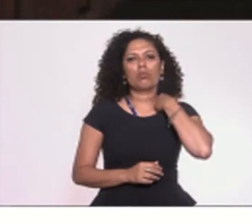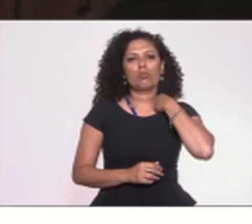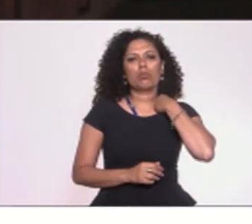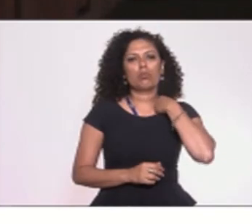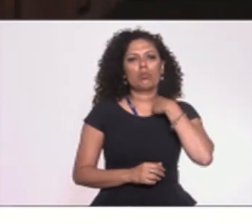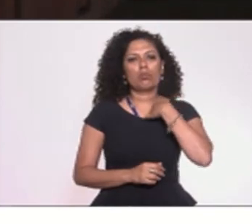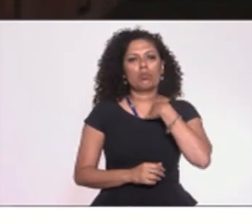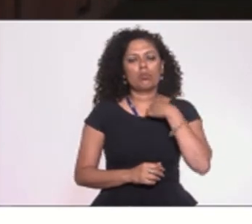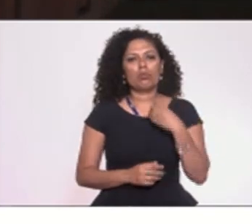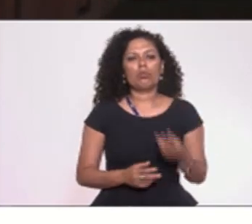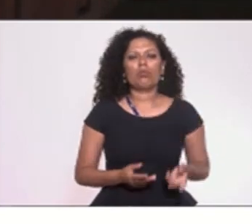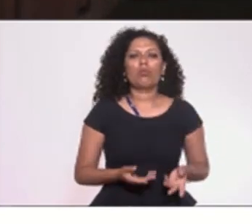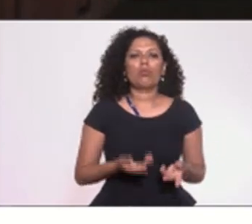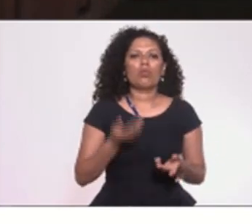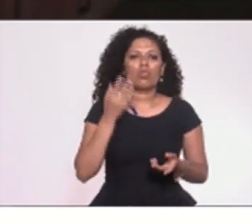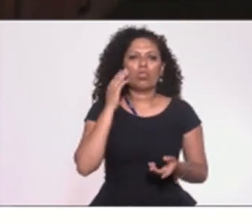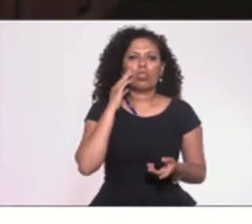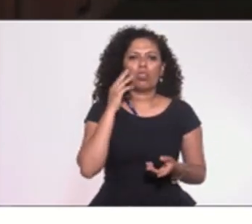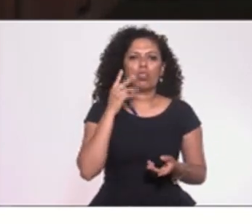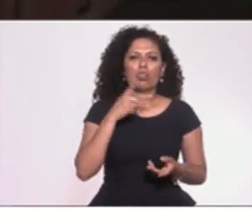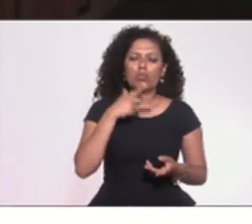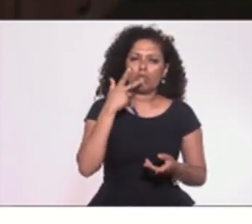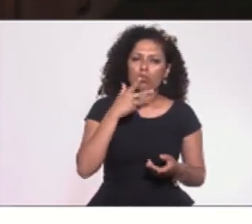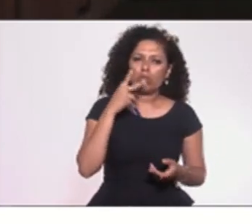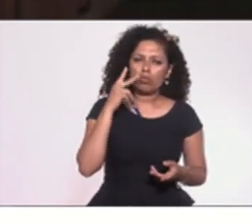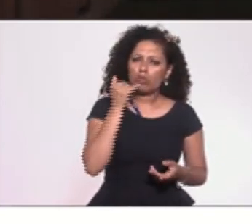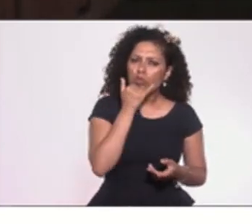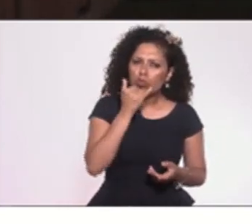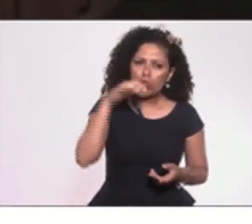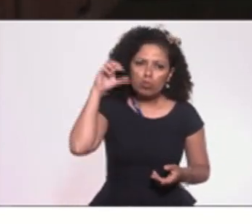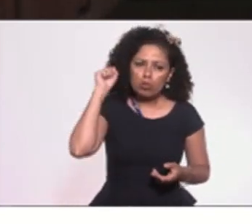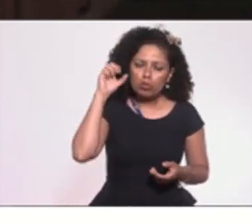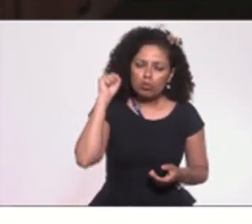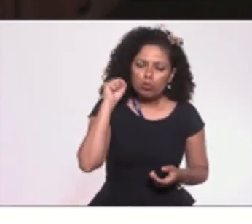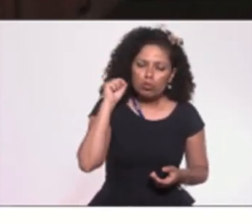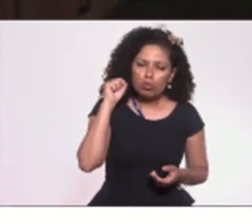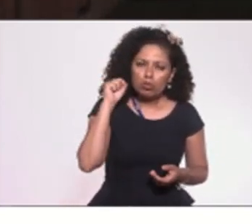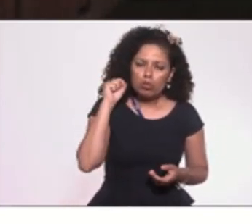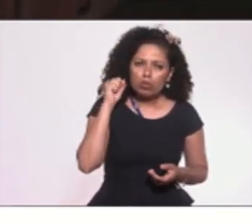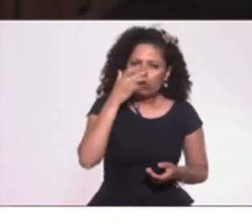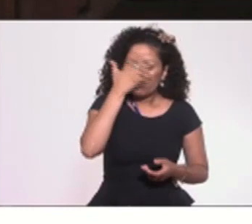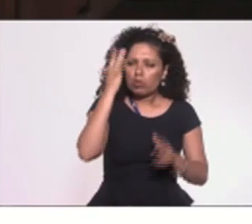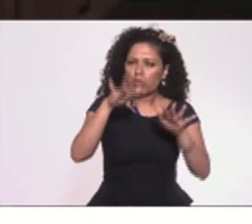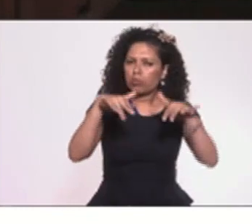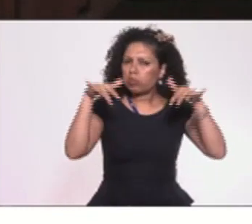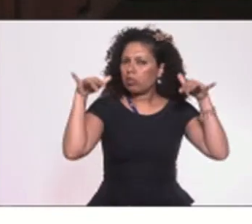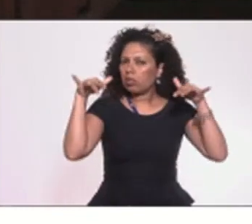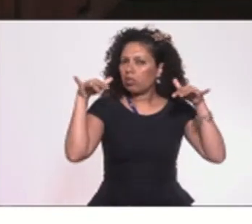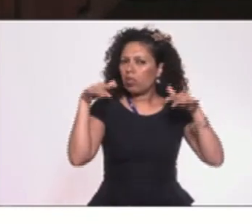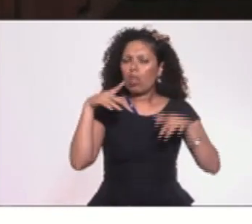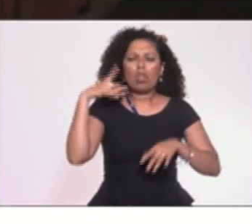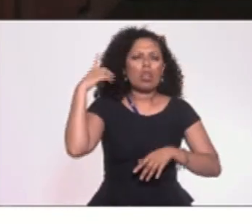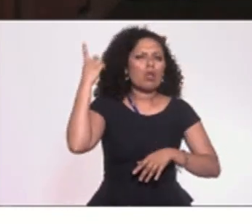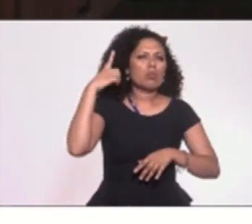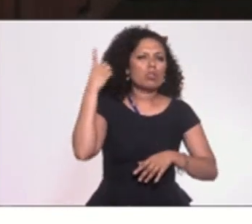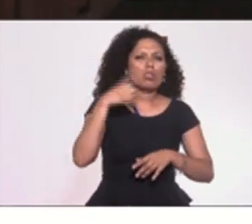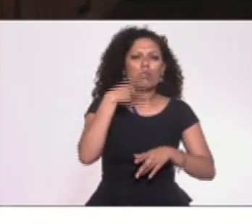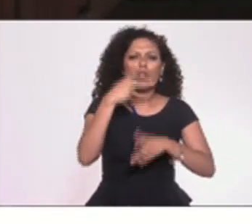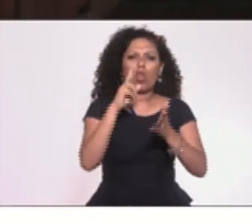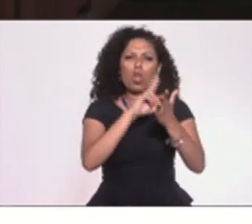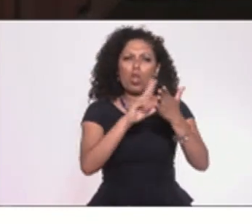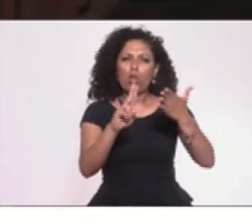abaixo arrolados, Marcos Vinícius, André Correia, Luiz Martins,